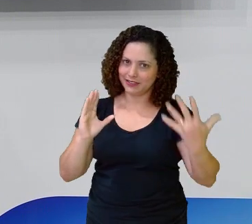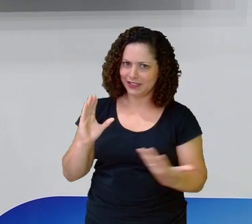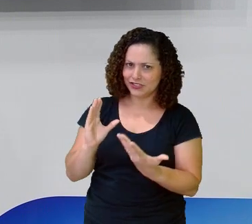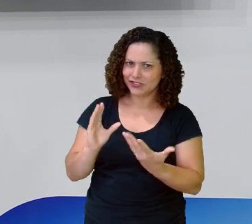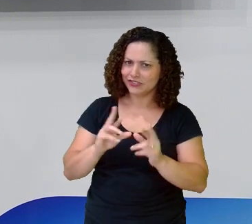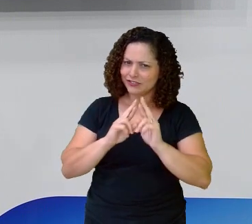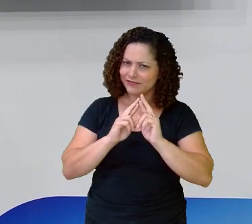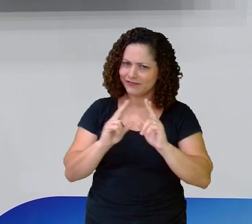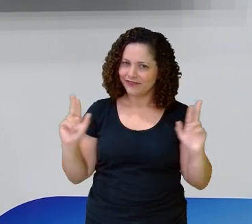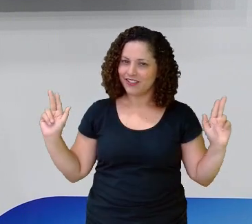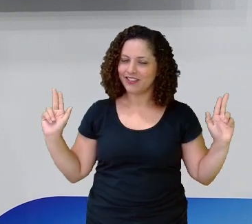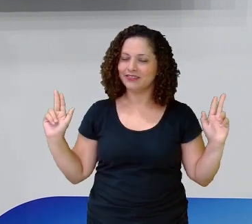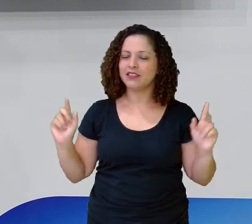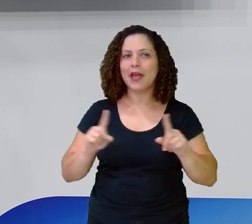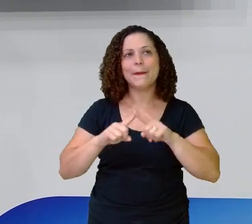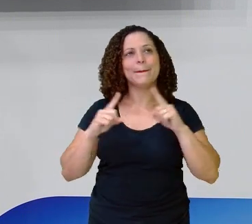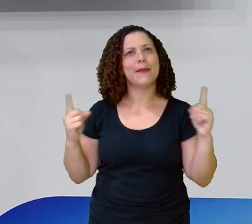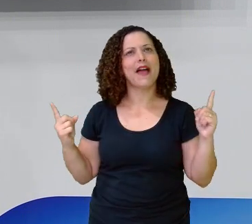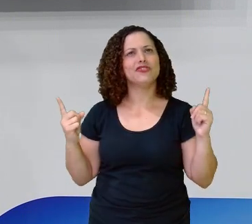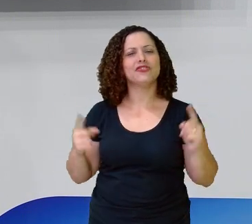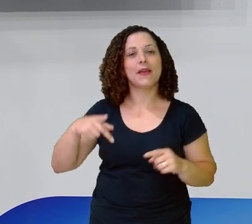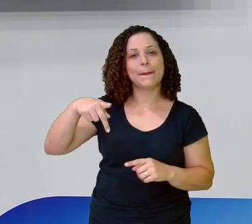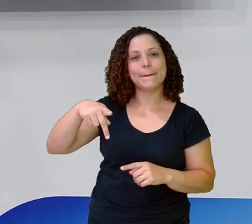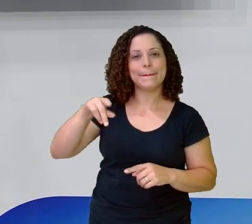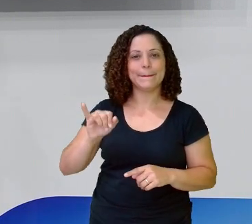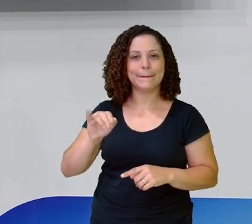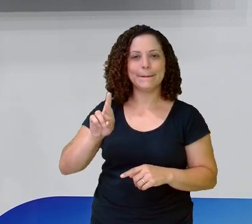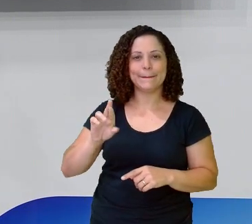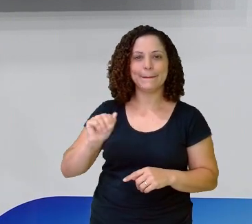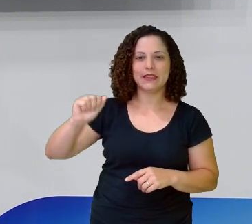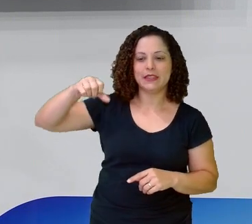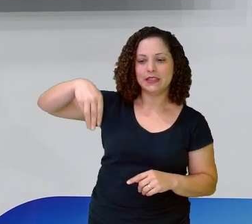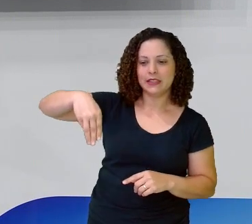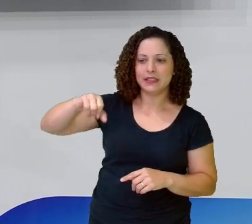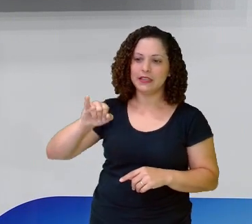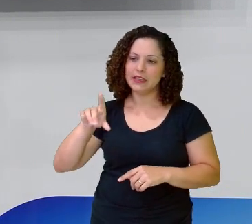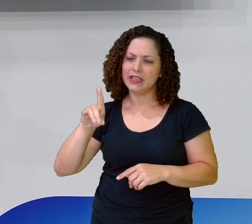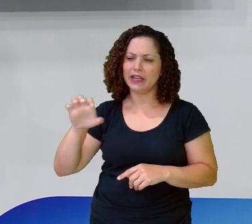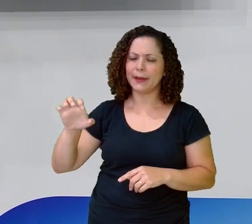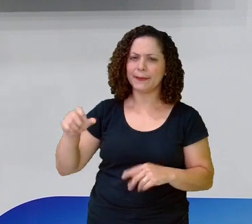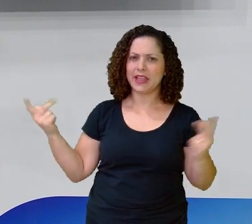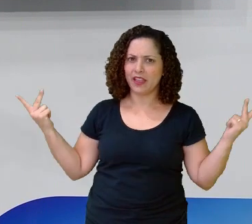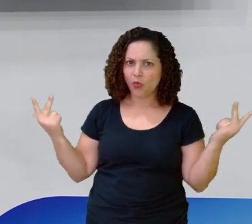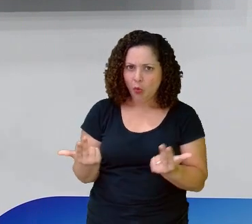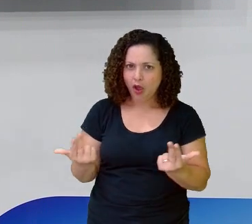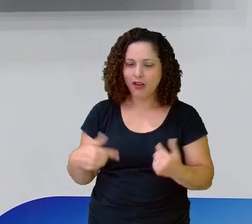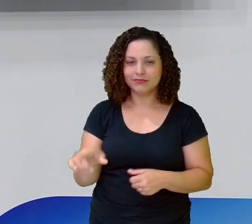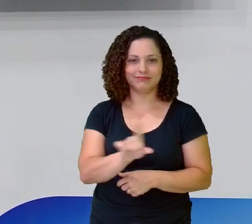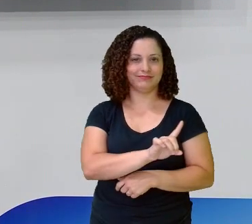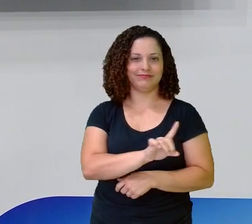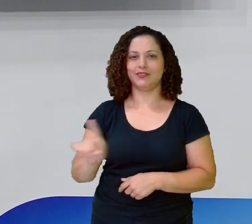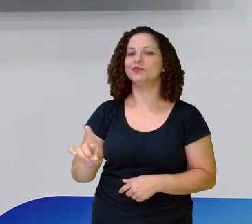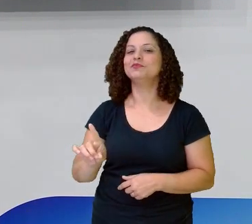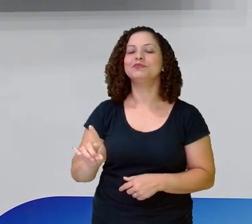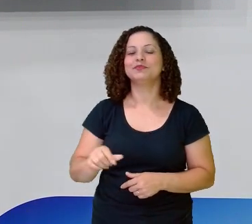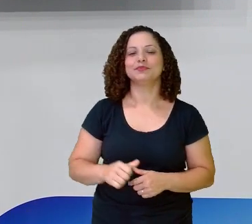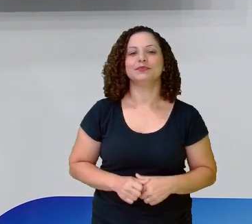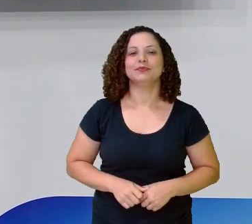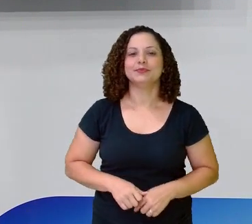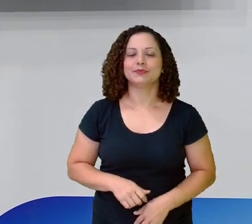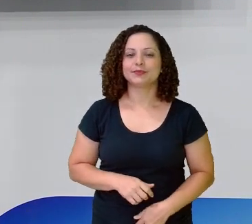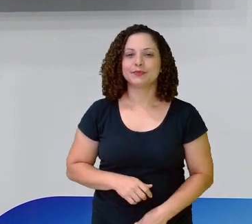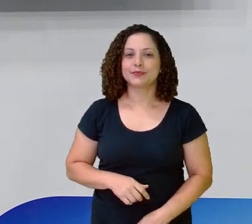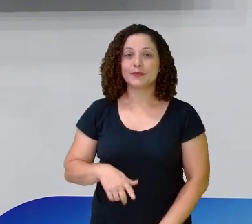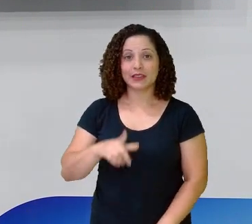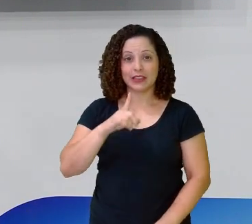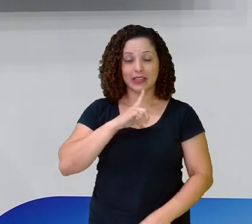características, tá? Professora, mas pirâmide é tudo igual. Não, não é tudo igual, não. Não é tudo igual.